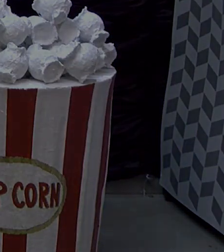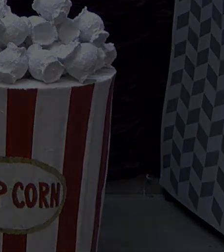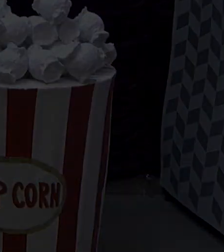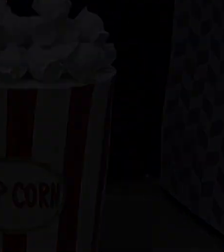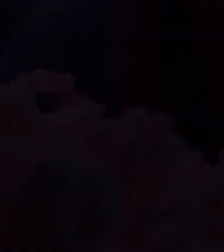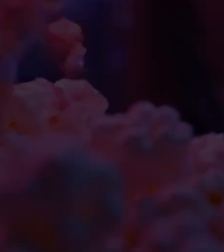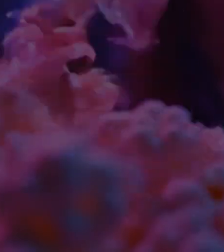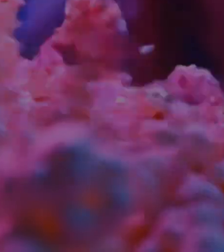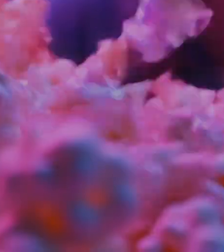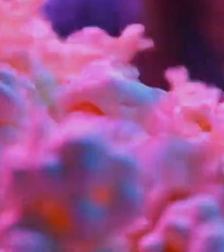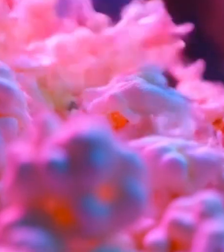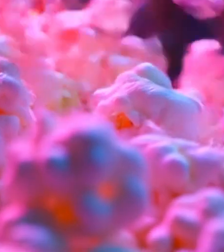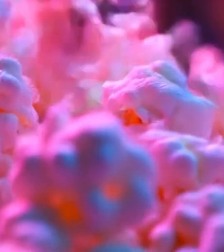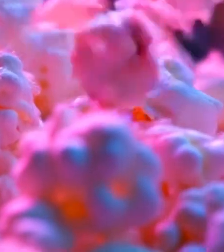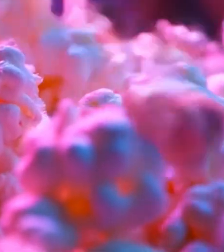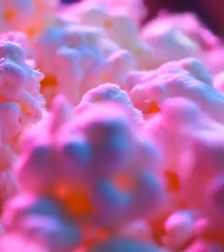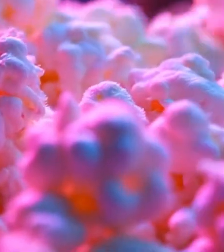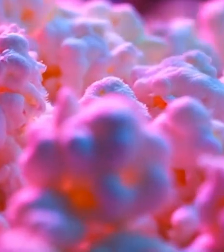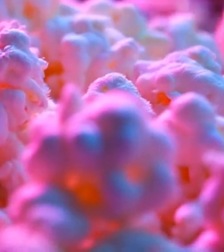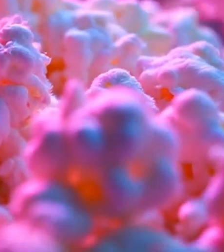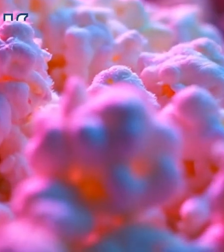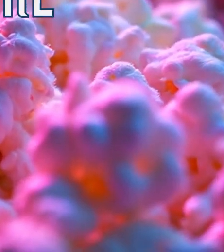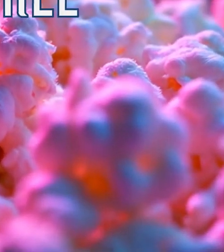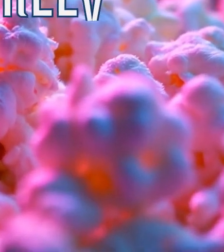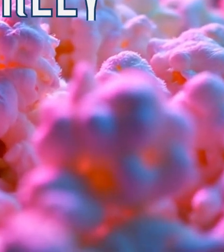pra você.